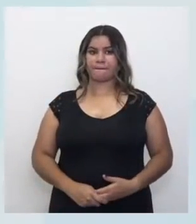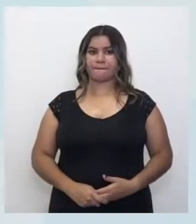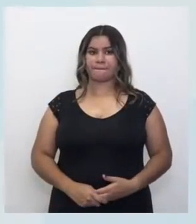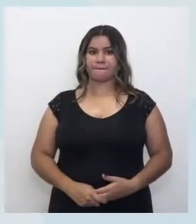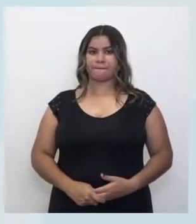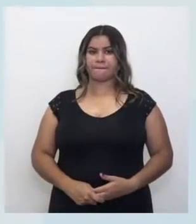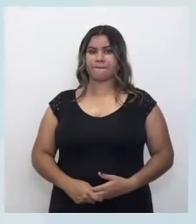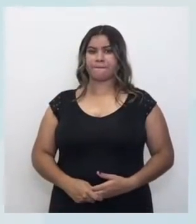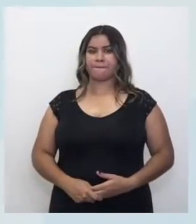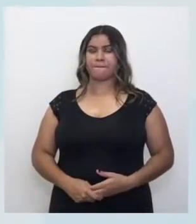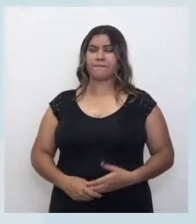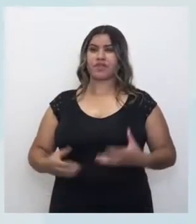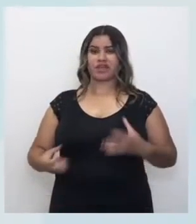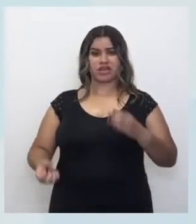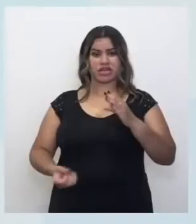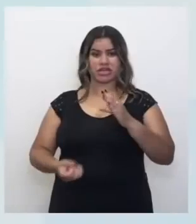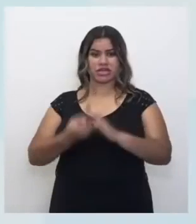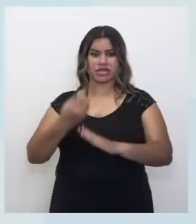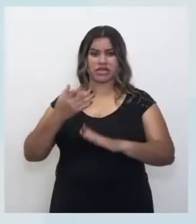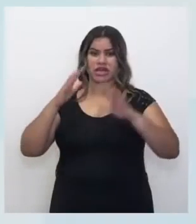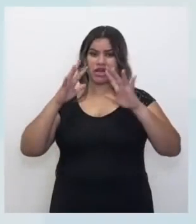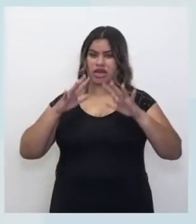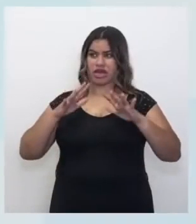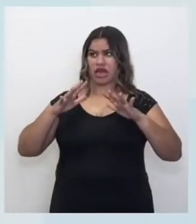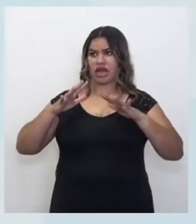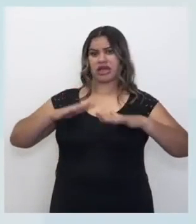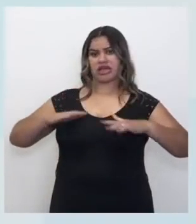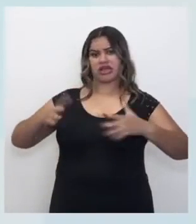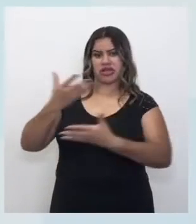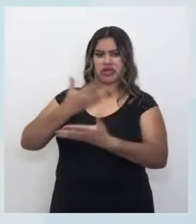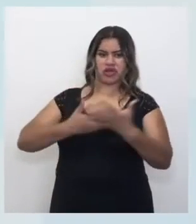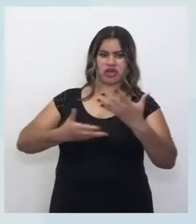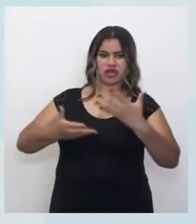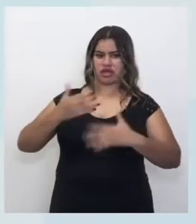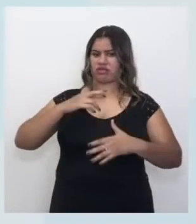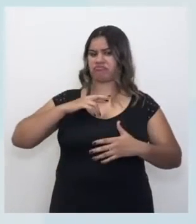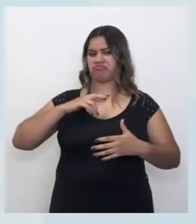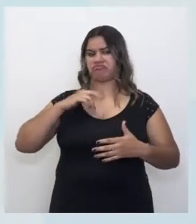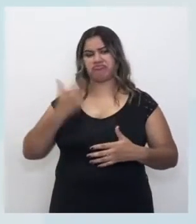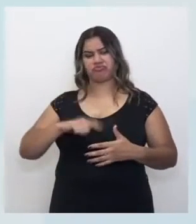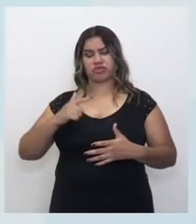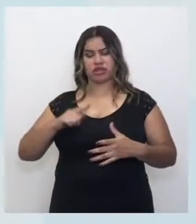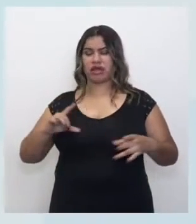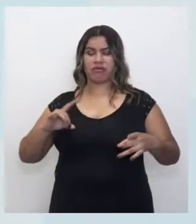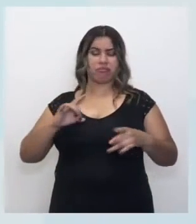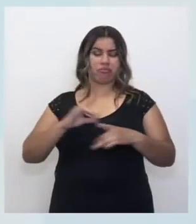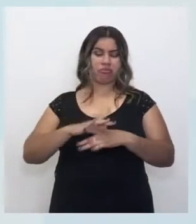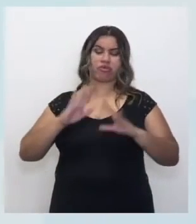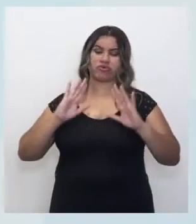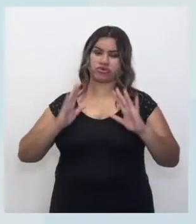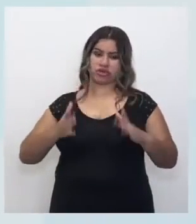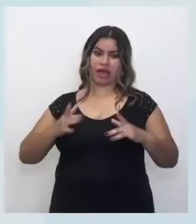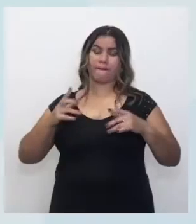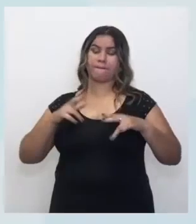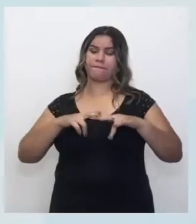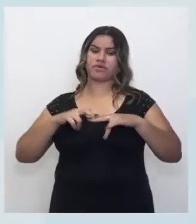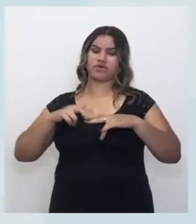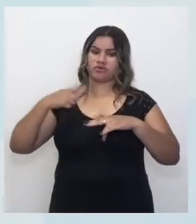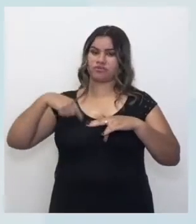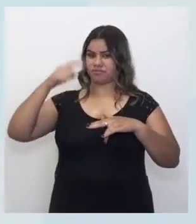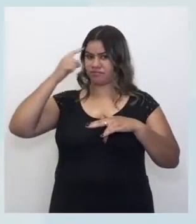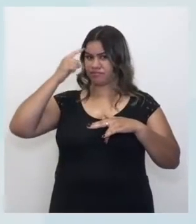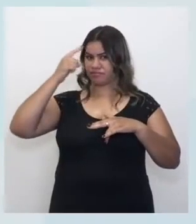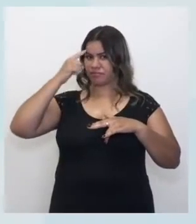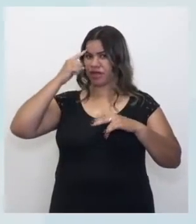de referências e de relações. A gente já o encontra pronto e, portanto, a gente pode pensar, né,